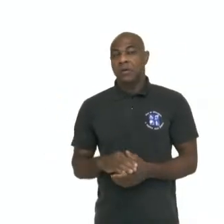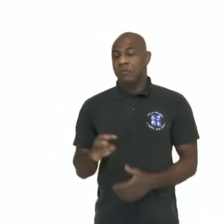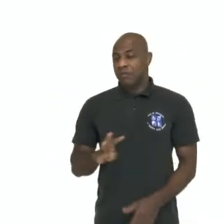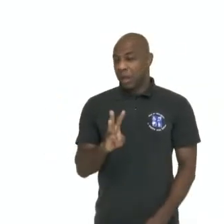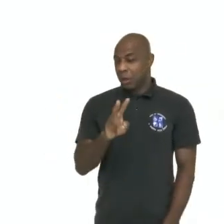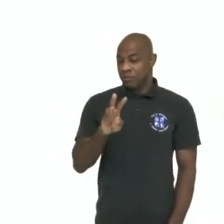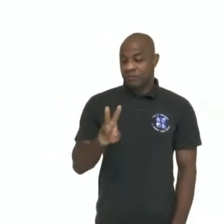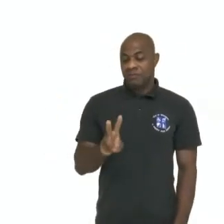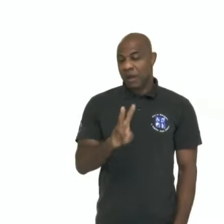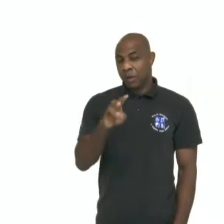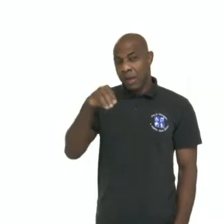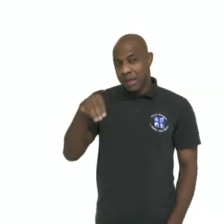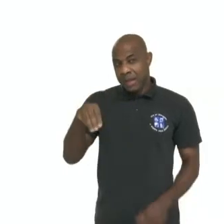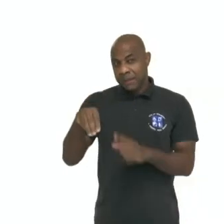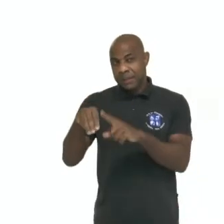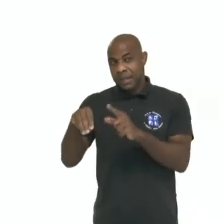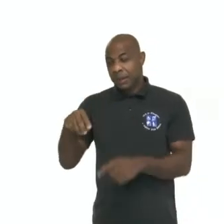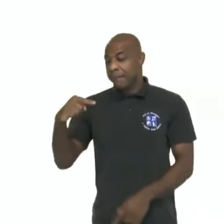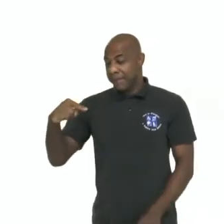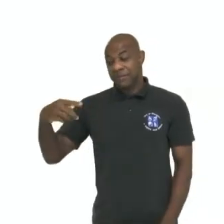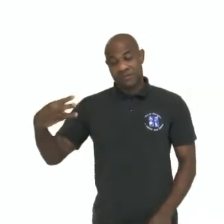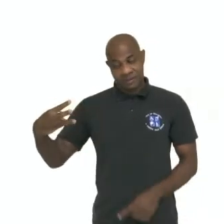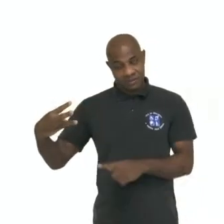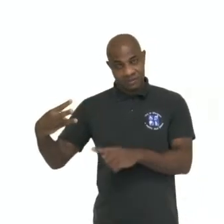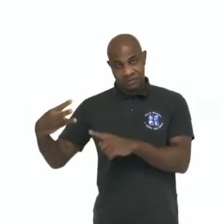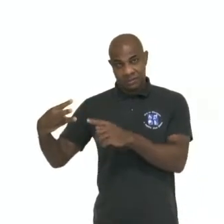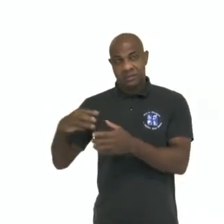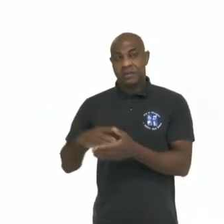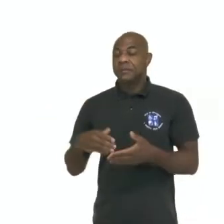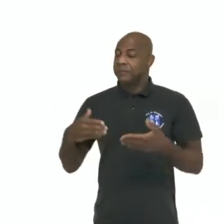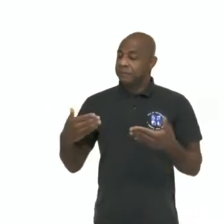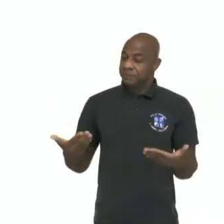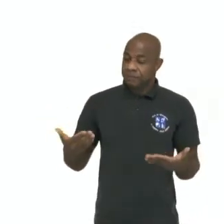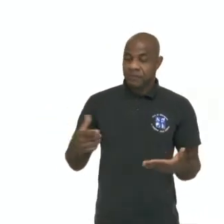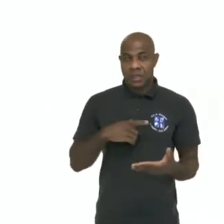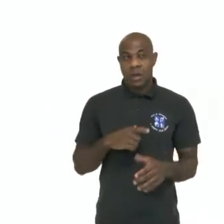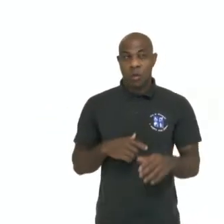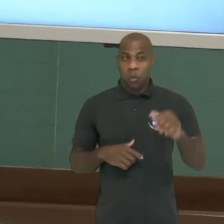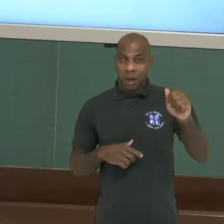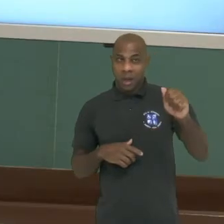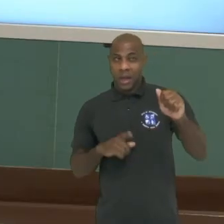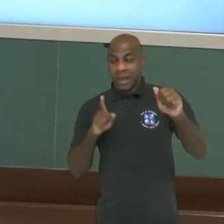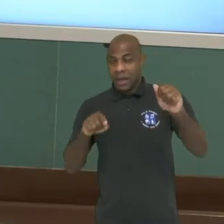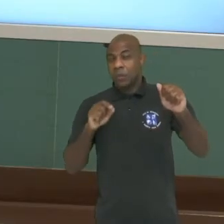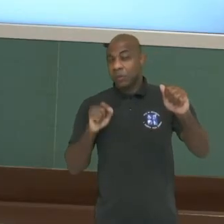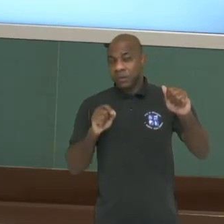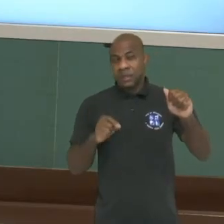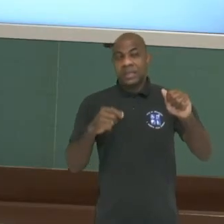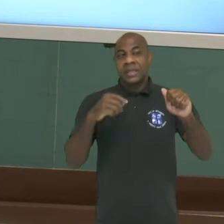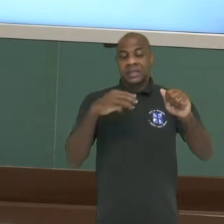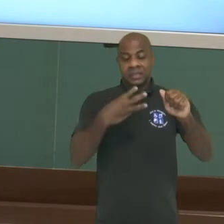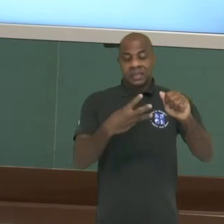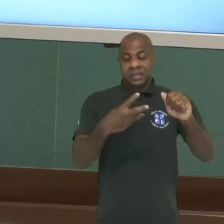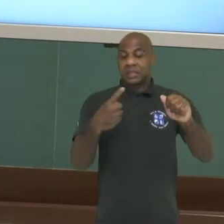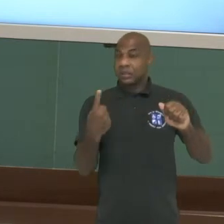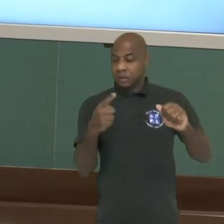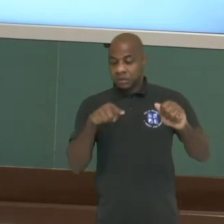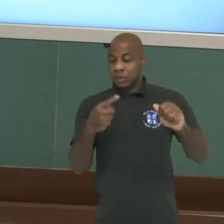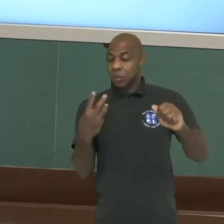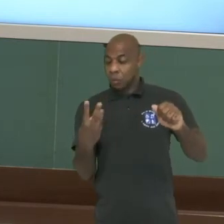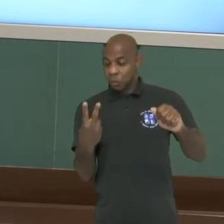gente acabou de calcular, menos 3. E vamos considerar aqui o ponto A, que é 3 e 1.